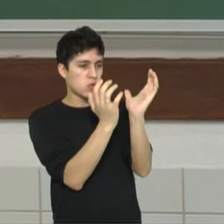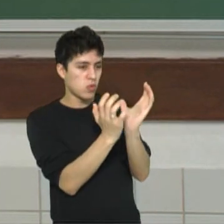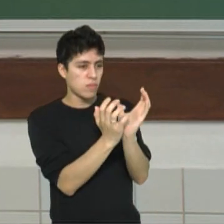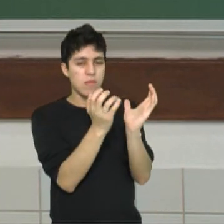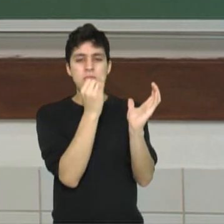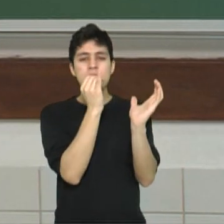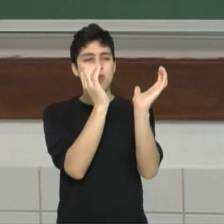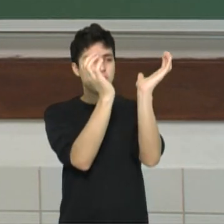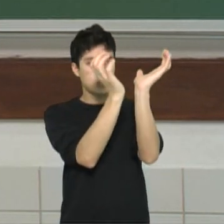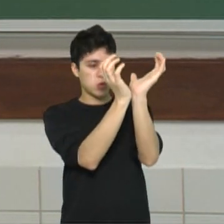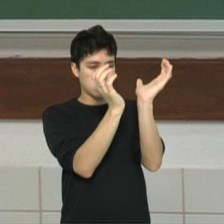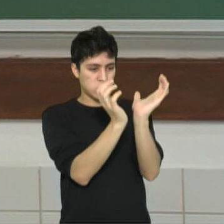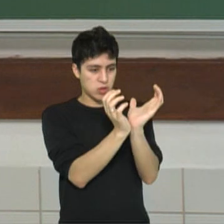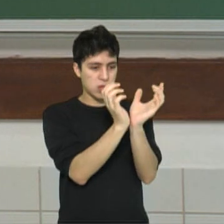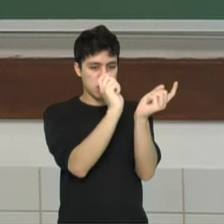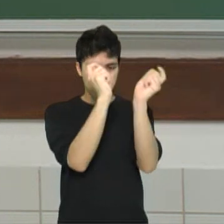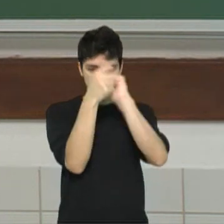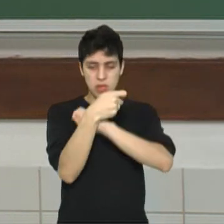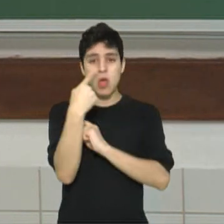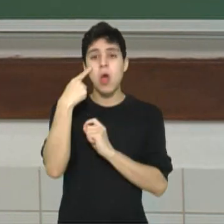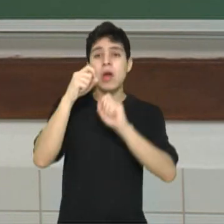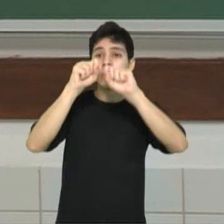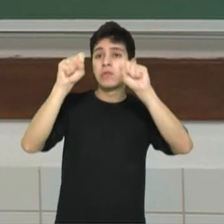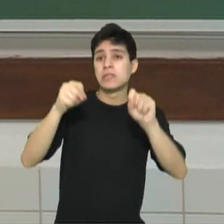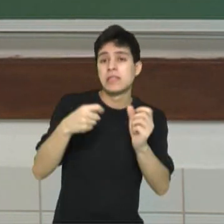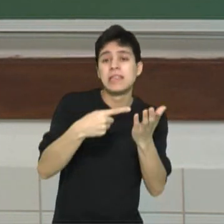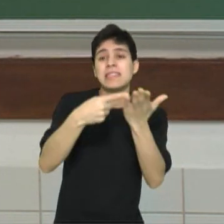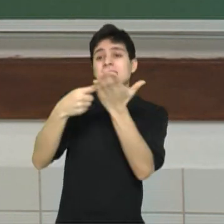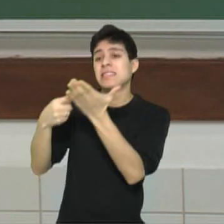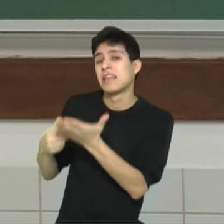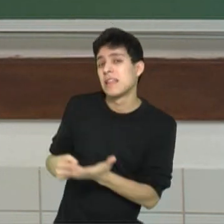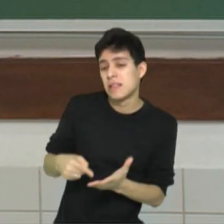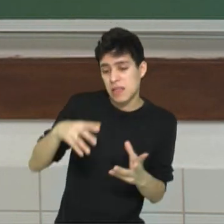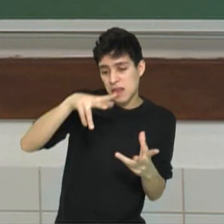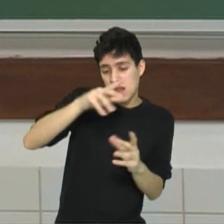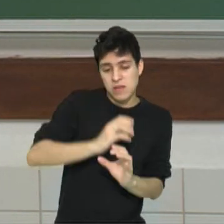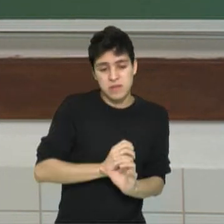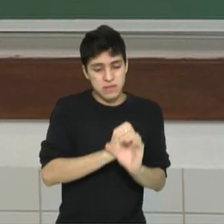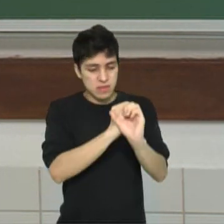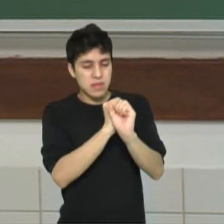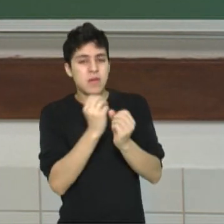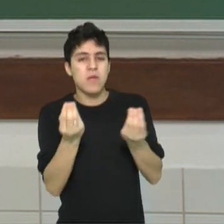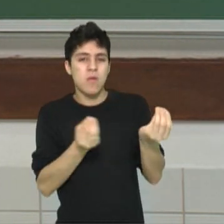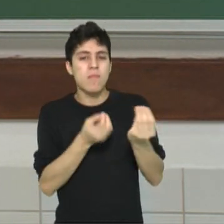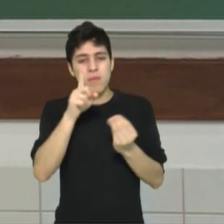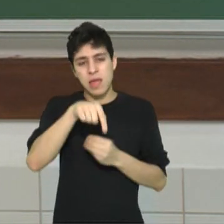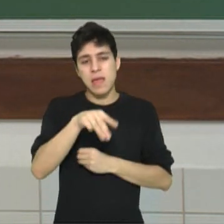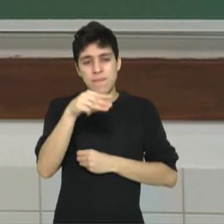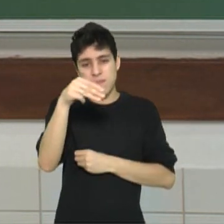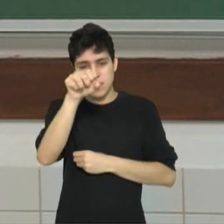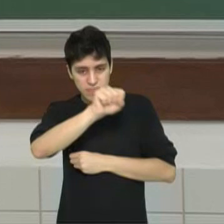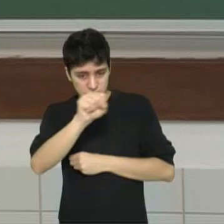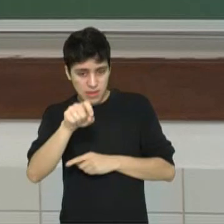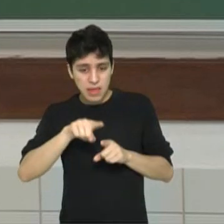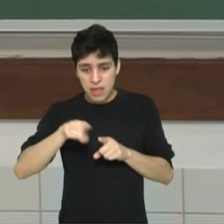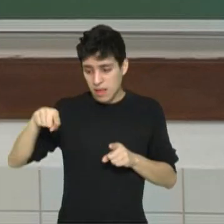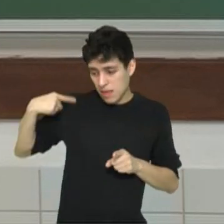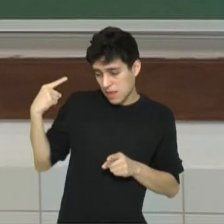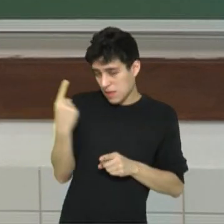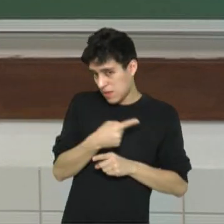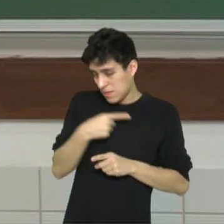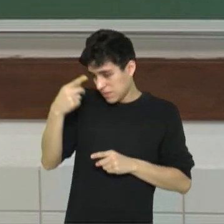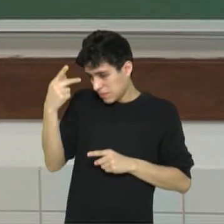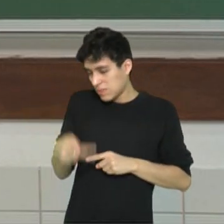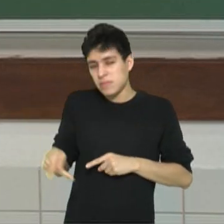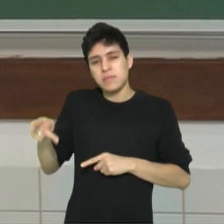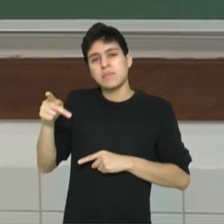tá? No sistema internacional de unidades de medida, a velocidade média ela é medida em metros por segundo, mas para nós, né, é